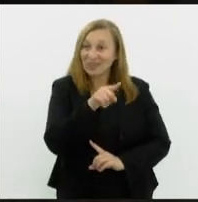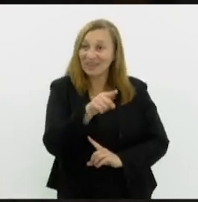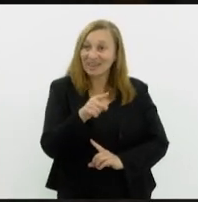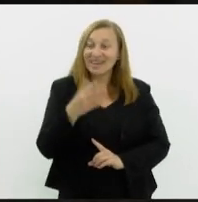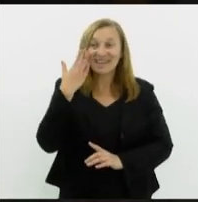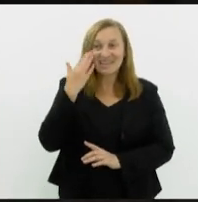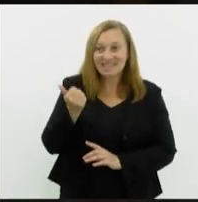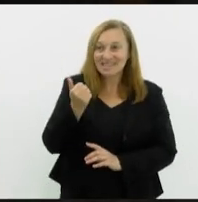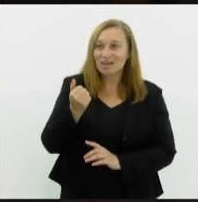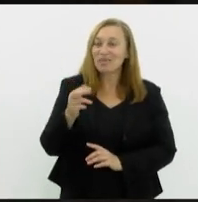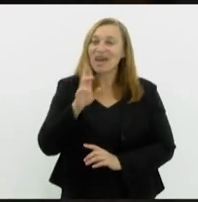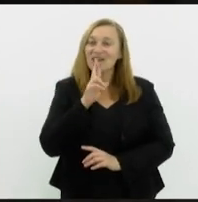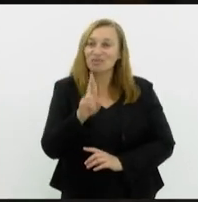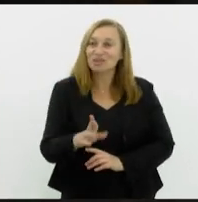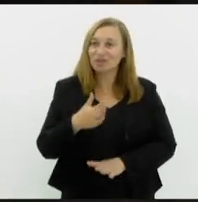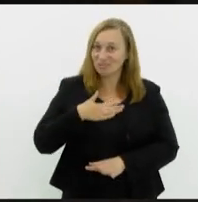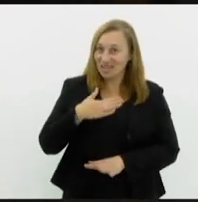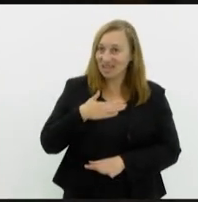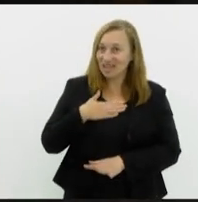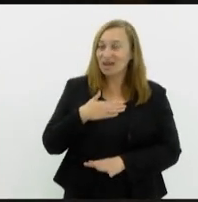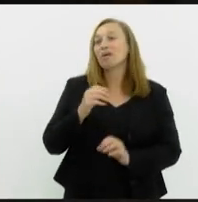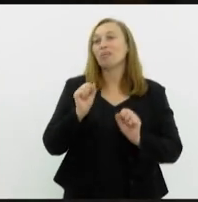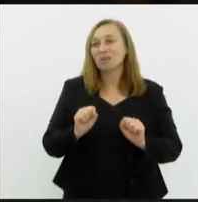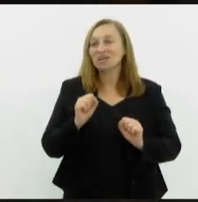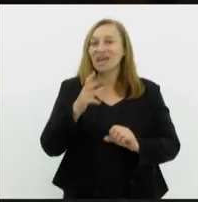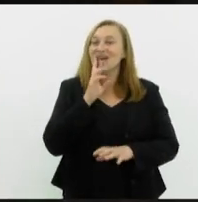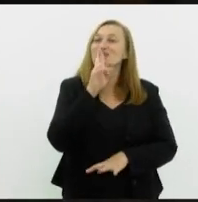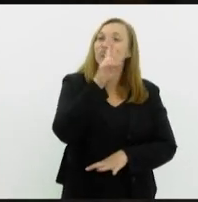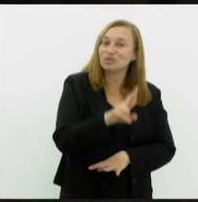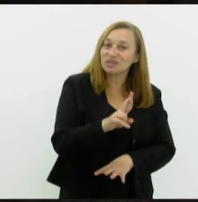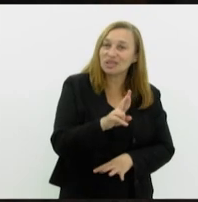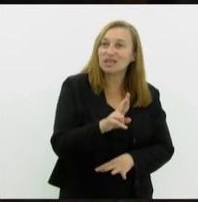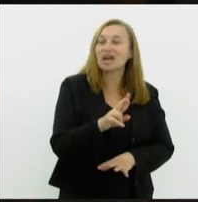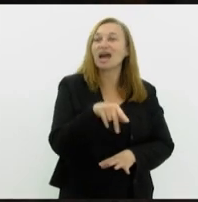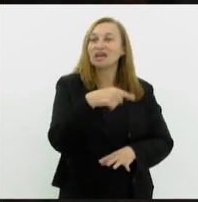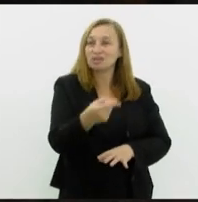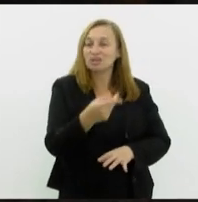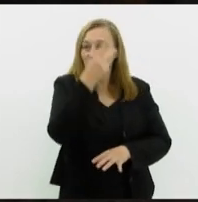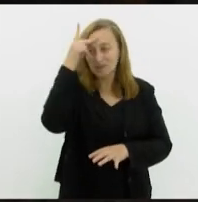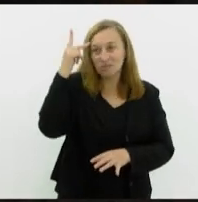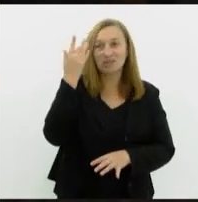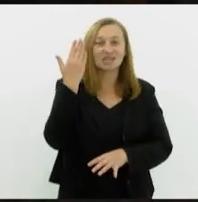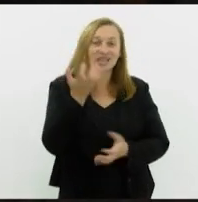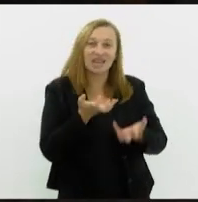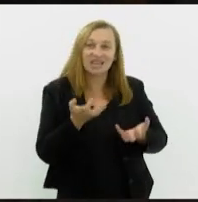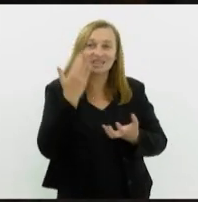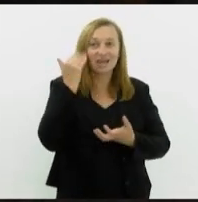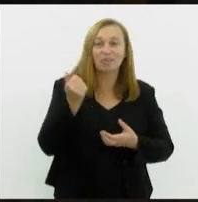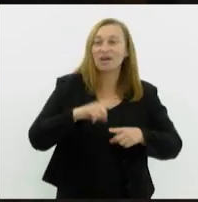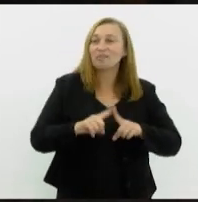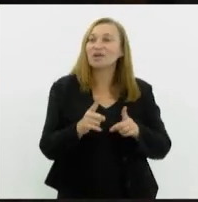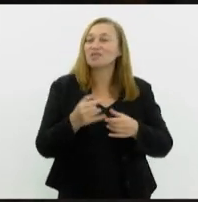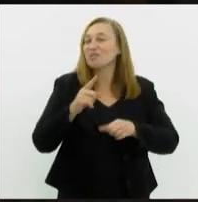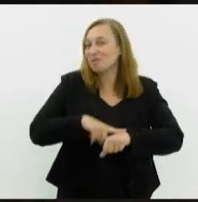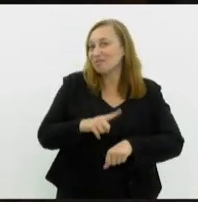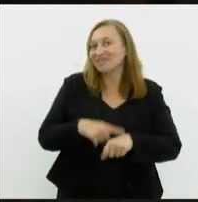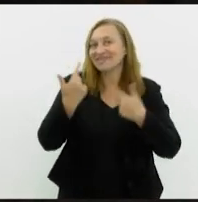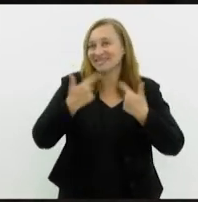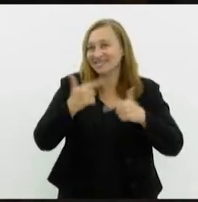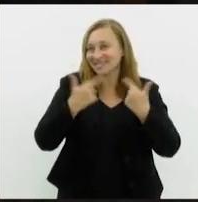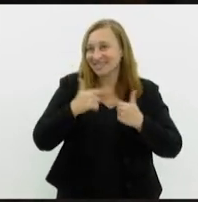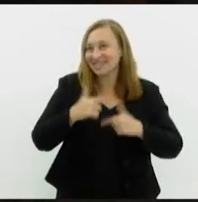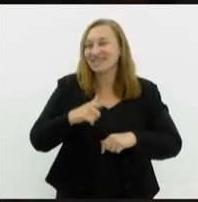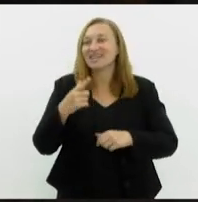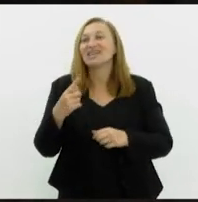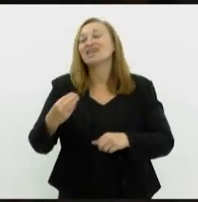logo minha resposta, né, para poder até dar a resposta para quem estivesse procurando. Mas foi um momento muito engraçado, a gente viveu